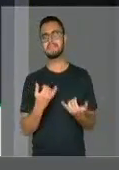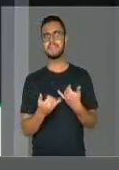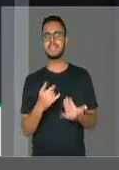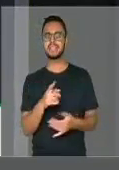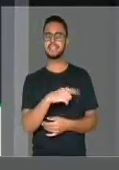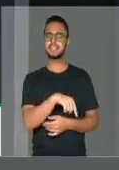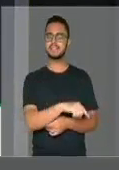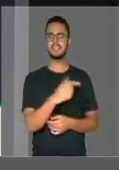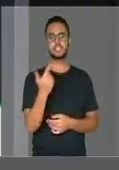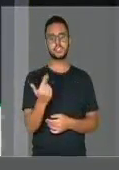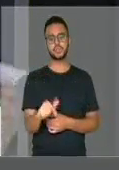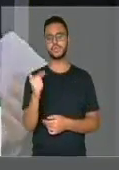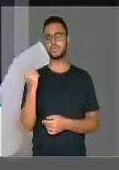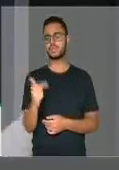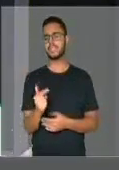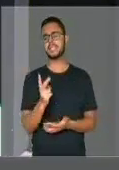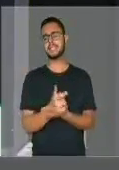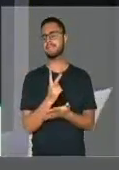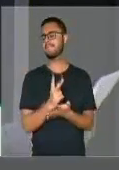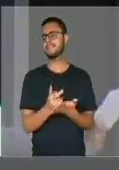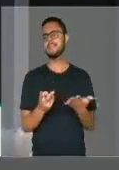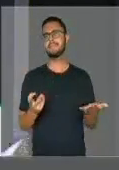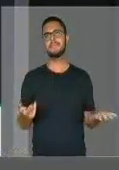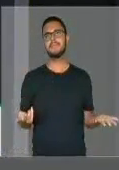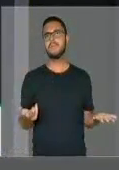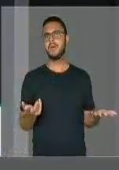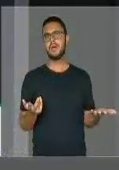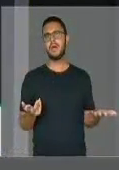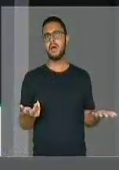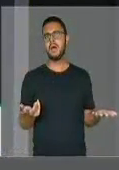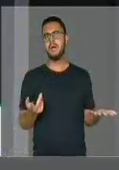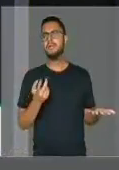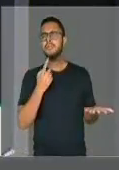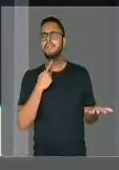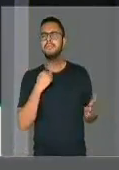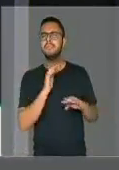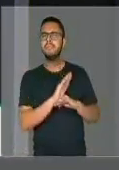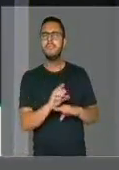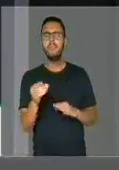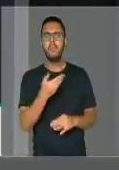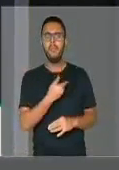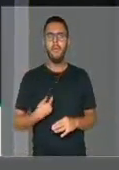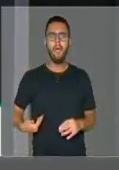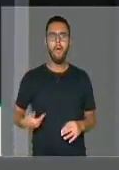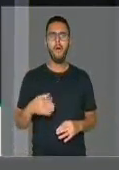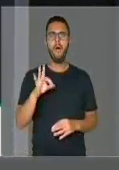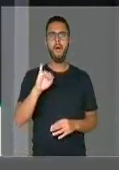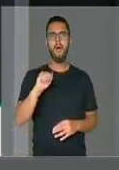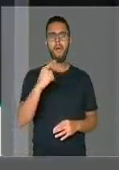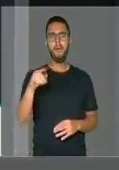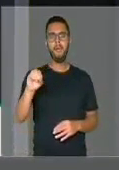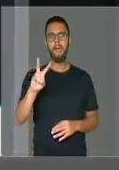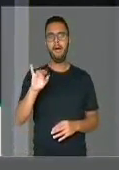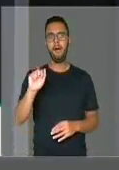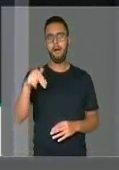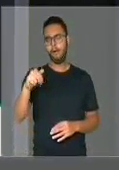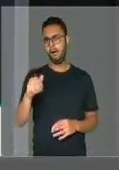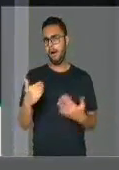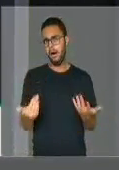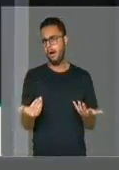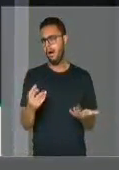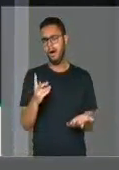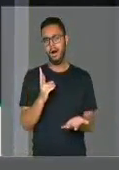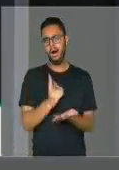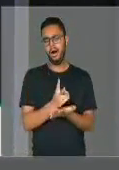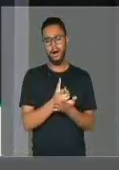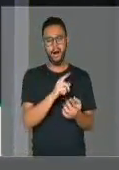né, a mesma boa vontade por parte do governador Tião Viana, por parte do governo do Estado. Quer na questão